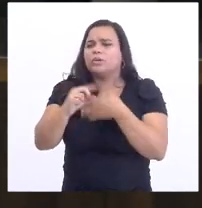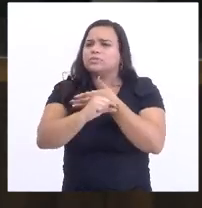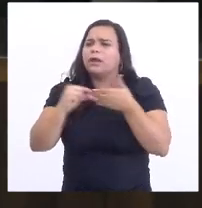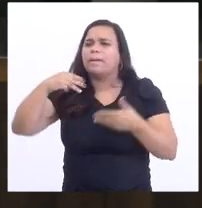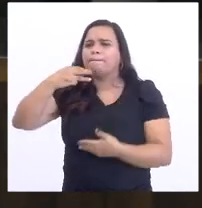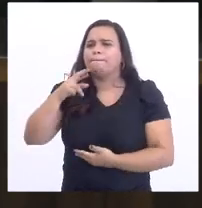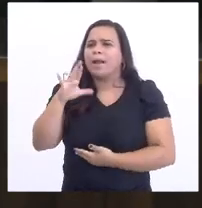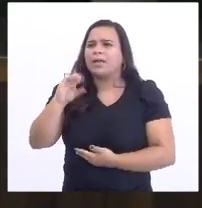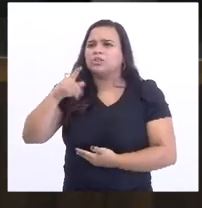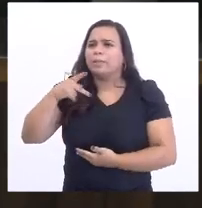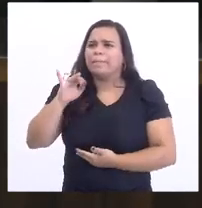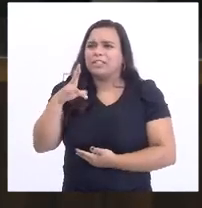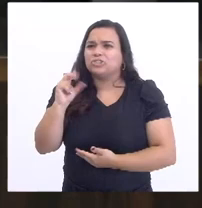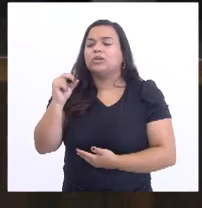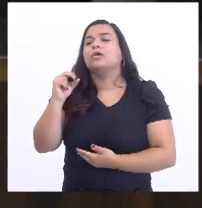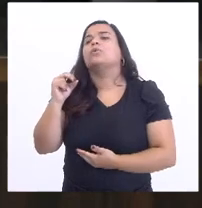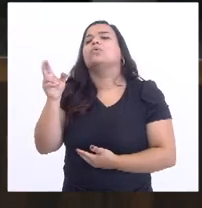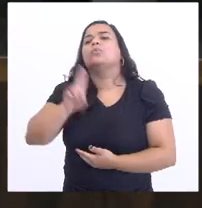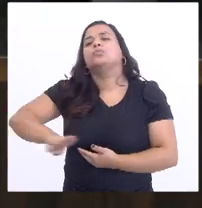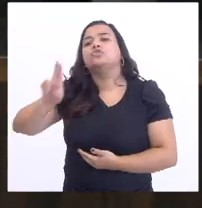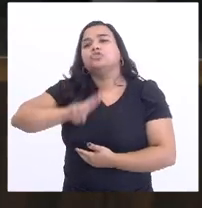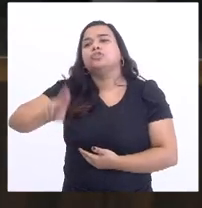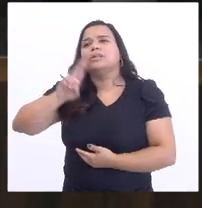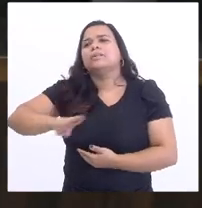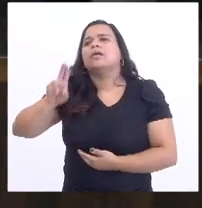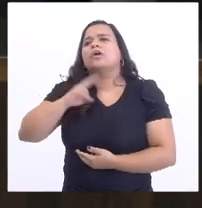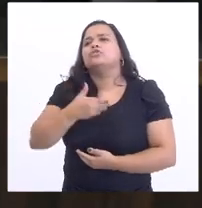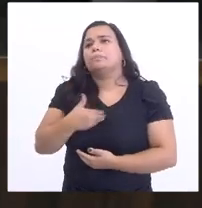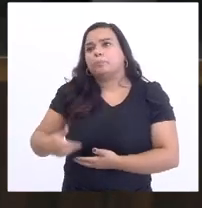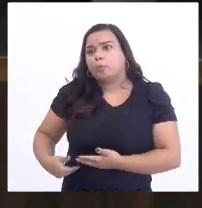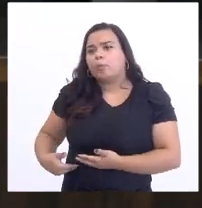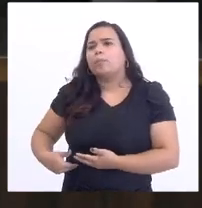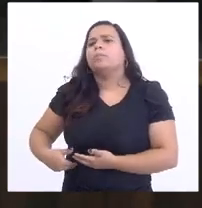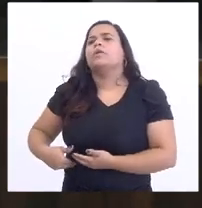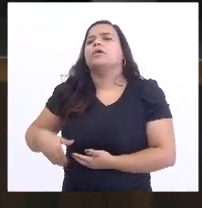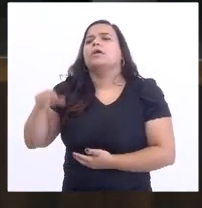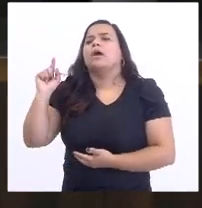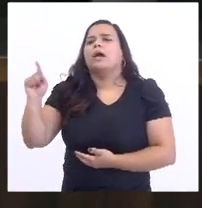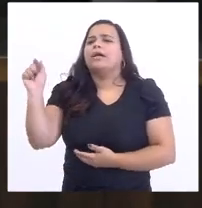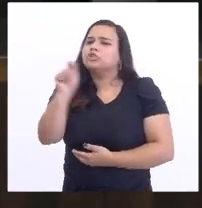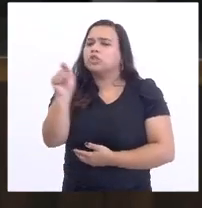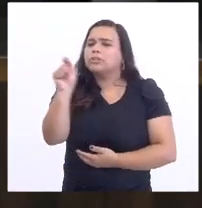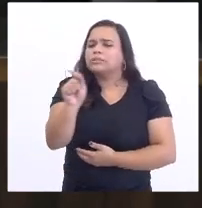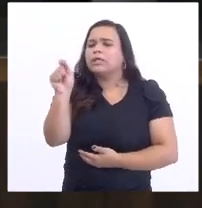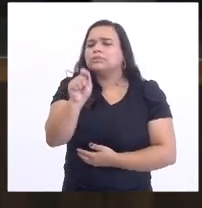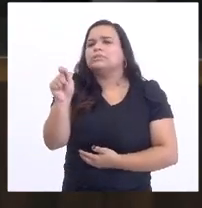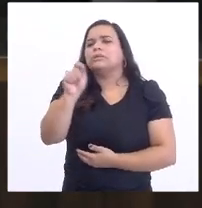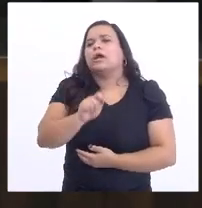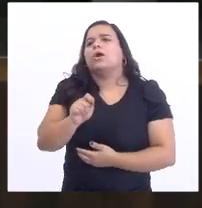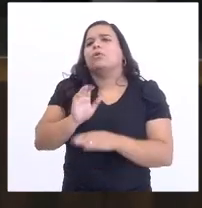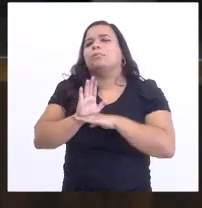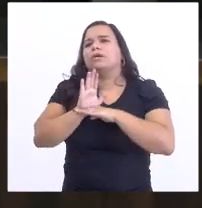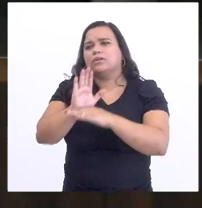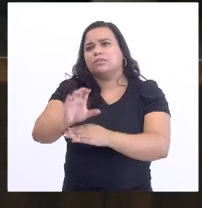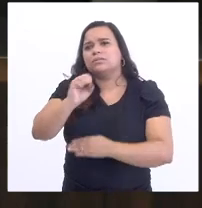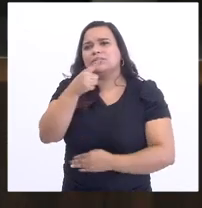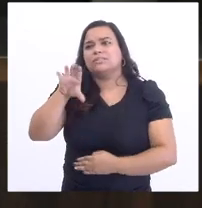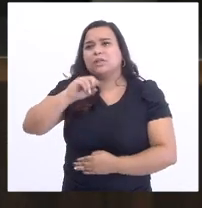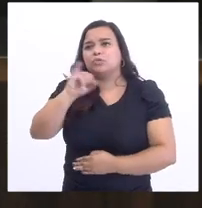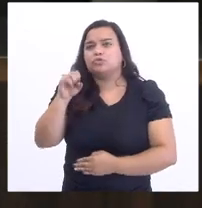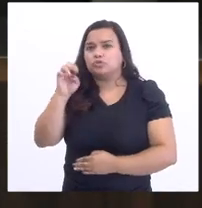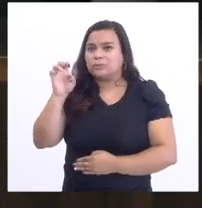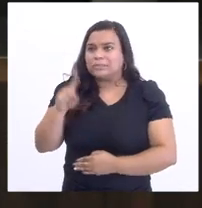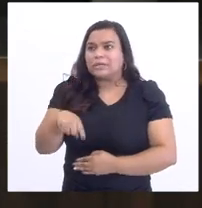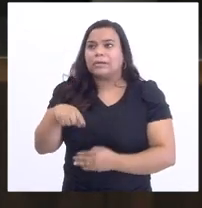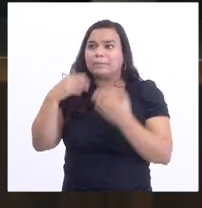Pacheco, considera a utilidade pública a Associação Educacional Beneficente São José. Pareceres da Comissão de Constituição e Justiça pela juridicidade